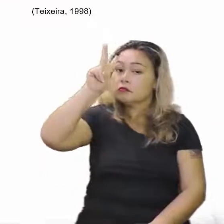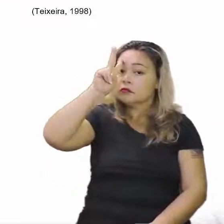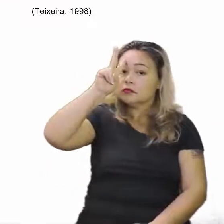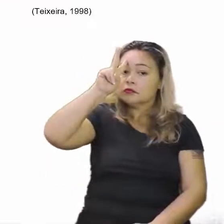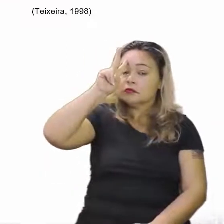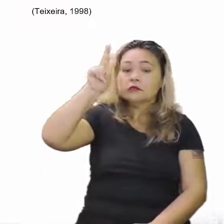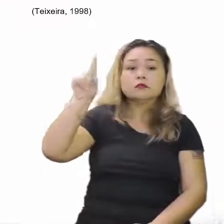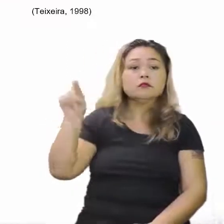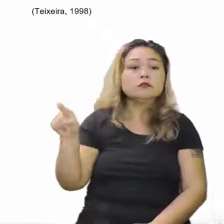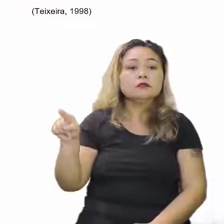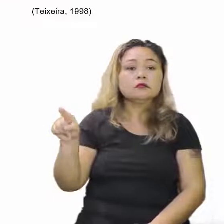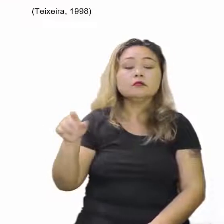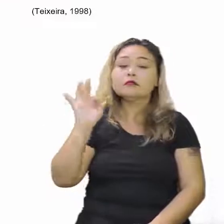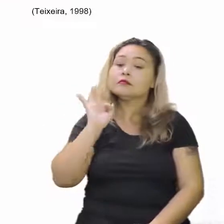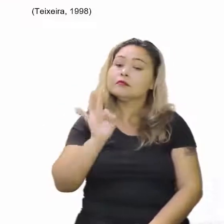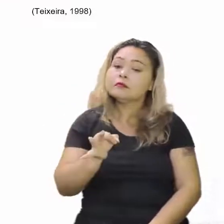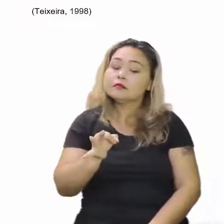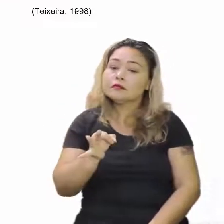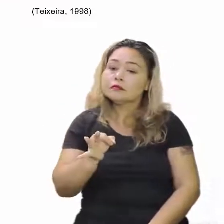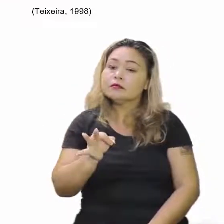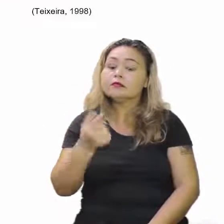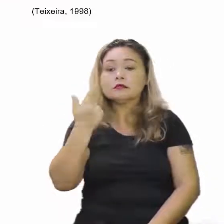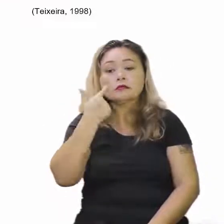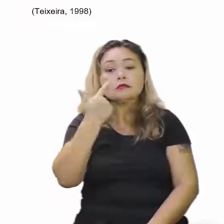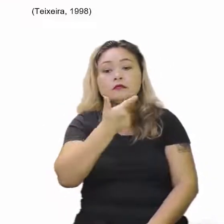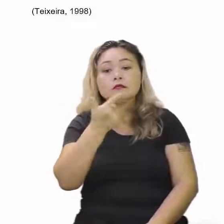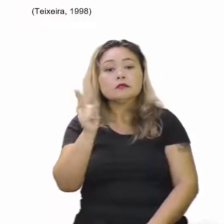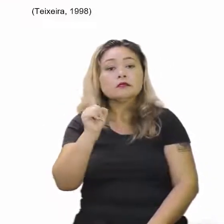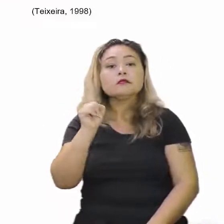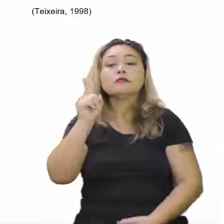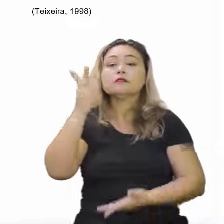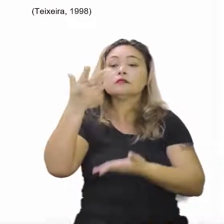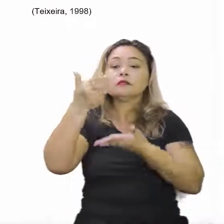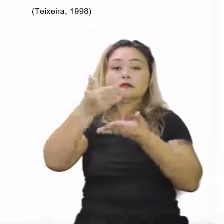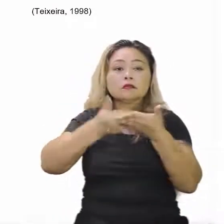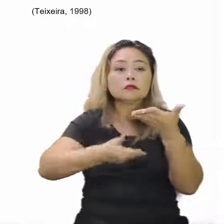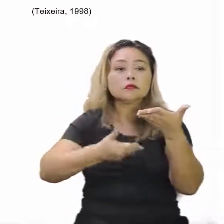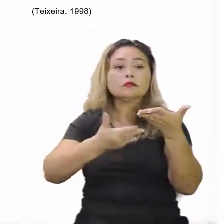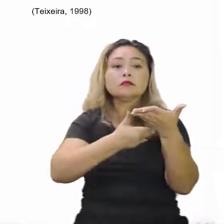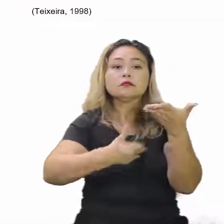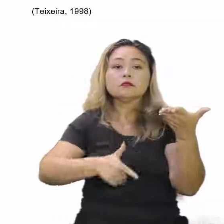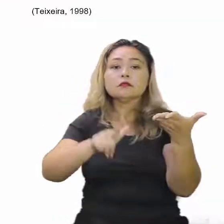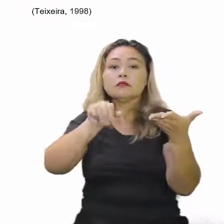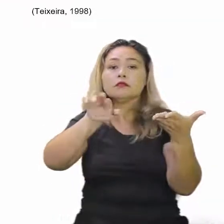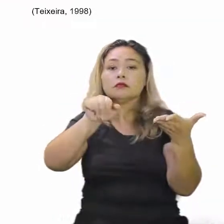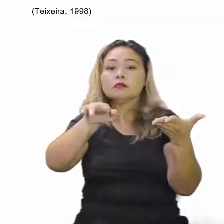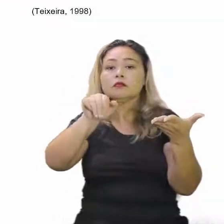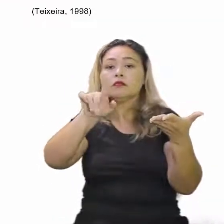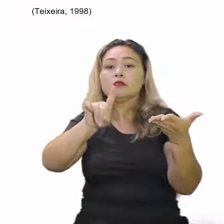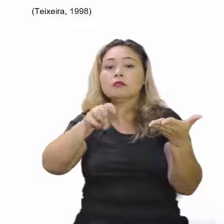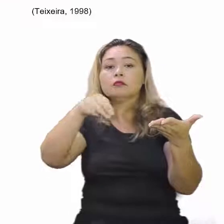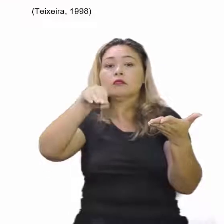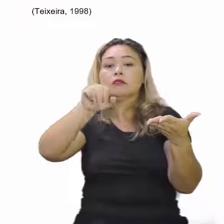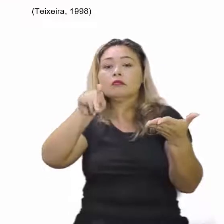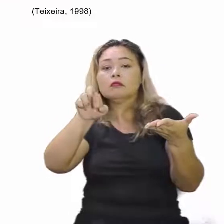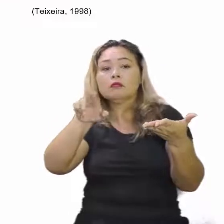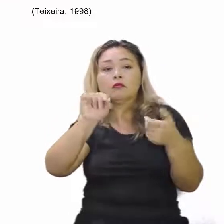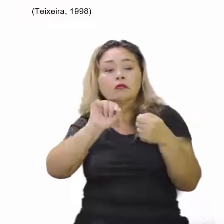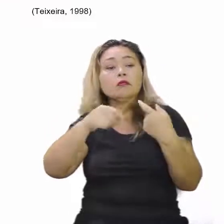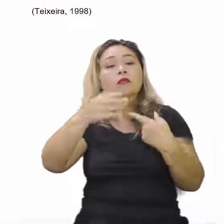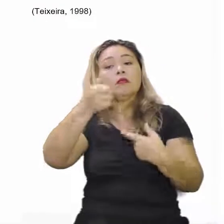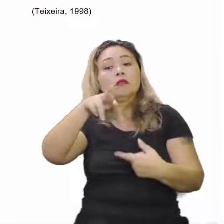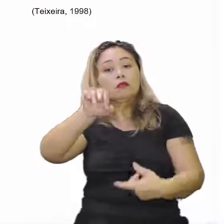tá? Certo? Portanto, veja aí que nós temos um texto que diz: governo de Luiz Albuquerque de Melo Pereira e